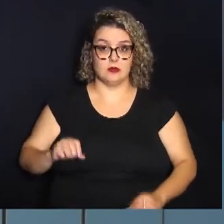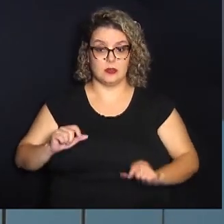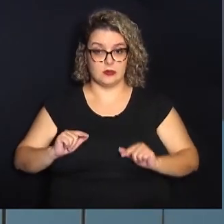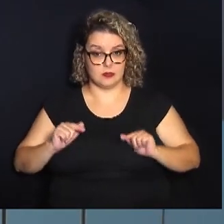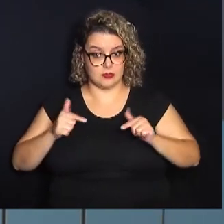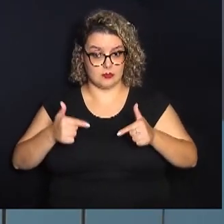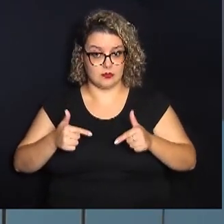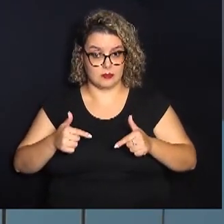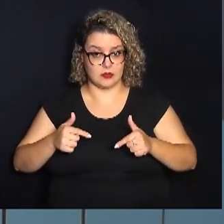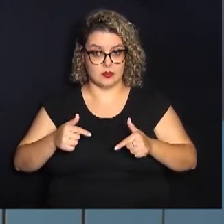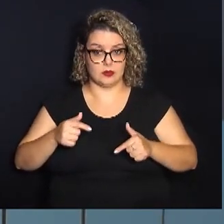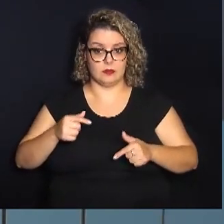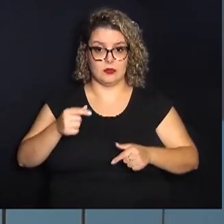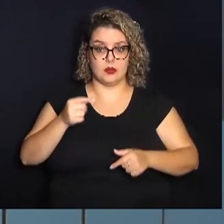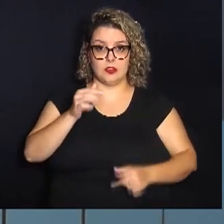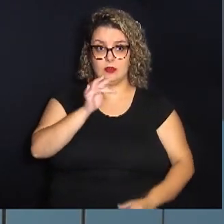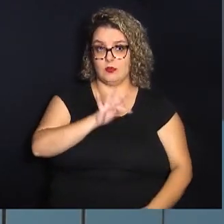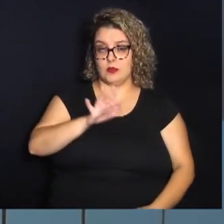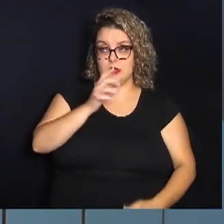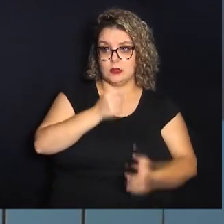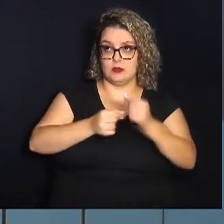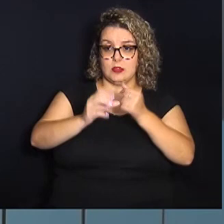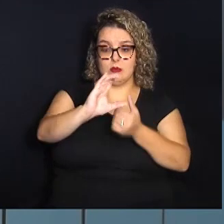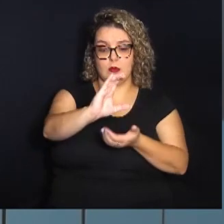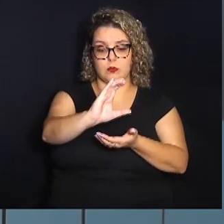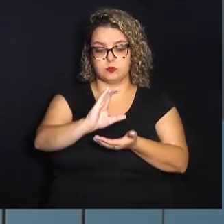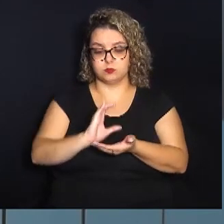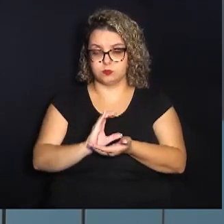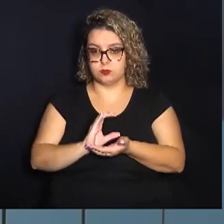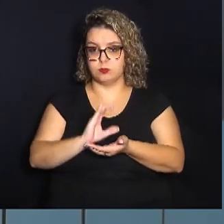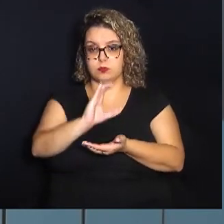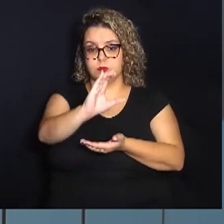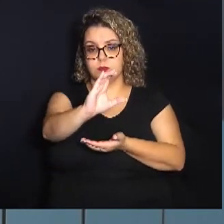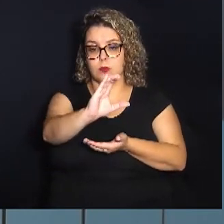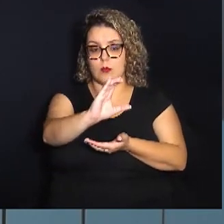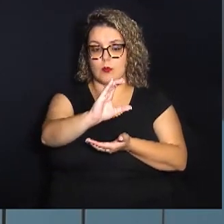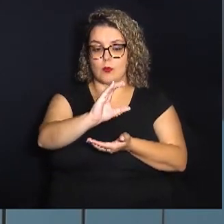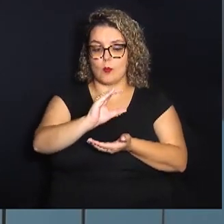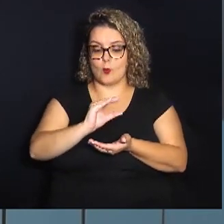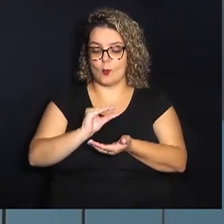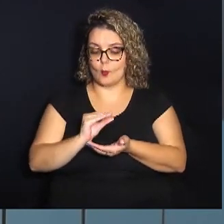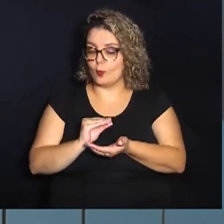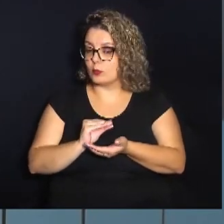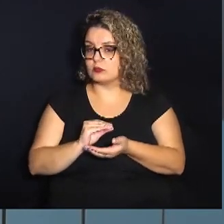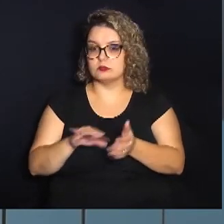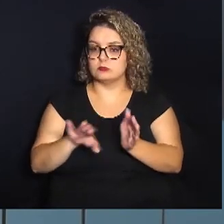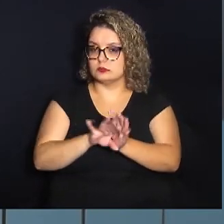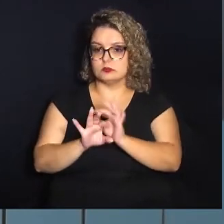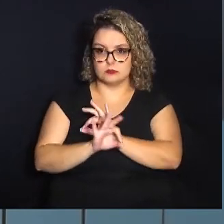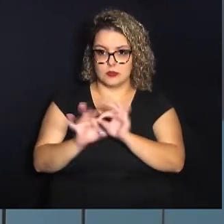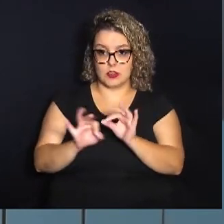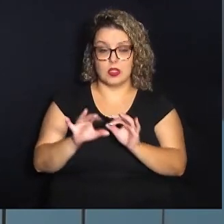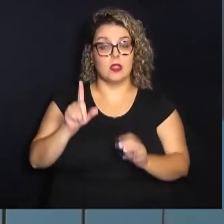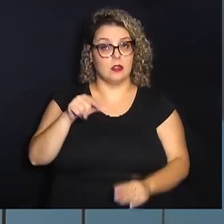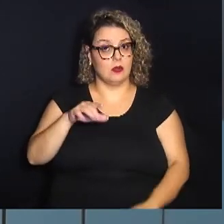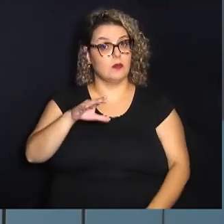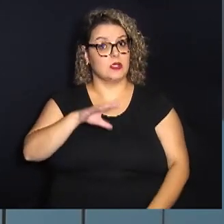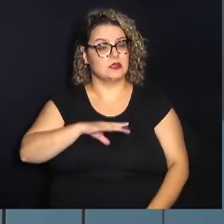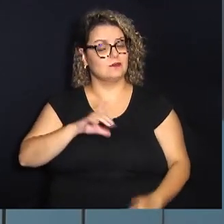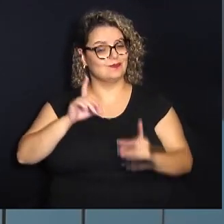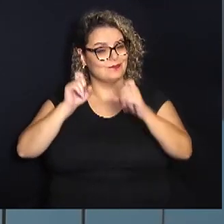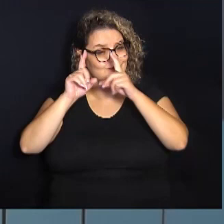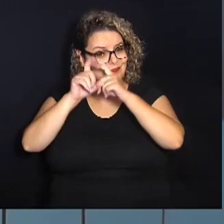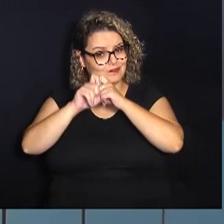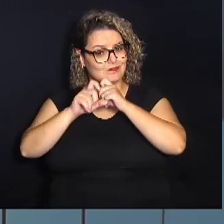me parece que não chega até eles. Então eu acho que valeria a pena nós, da nossa cidade, uma cidade tão complexa como a